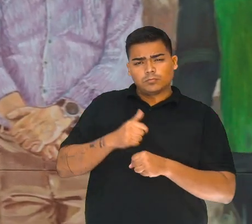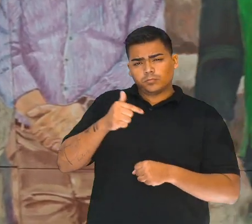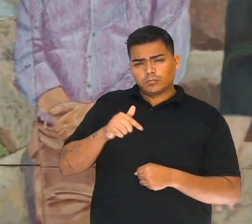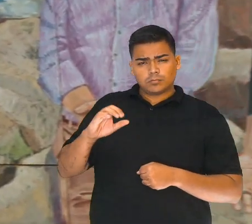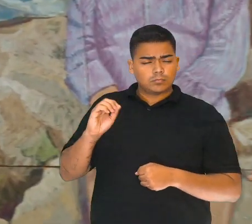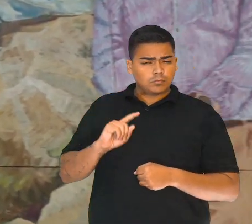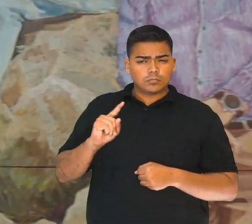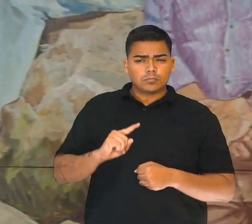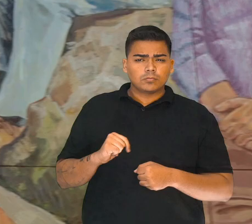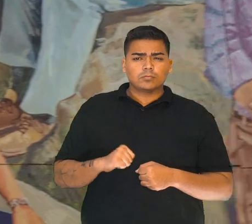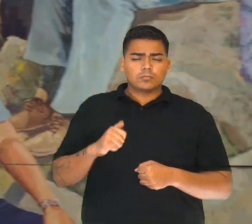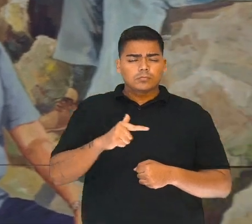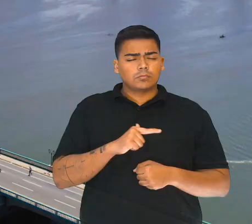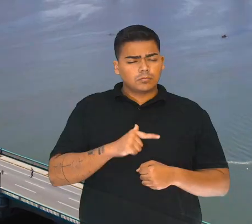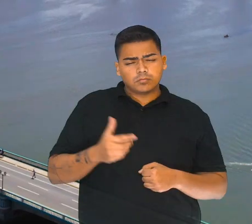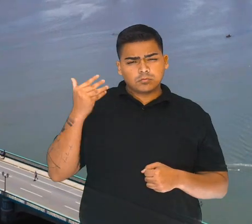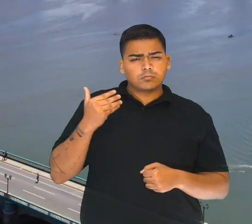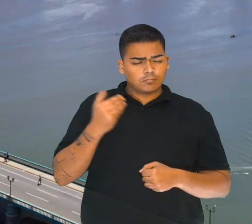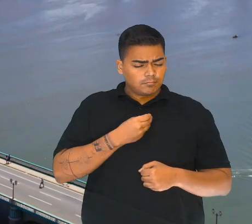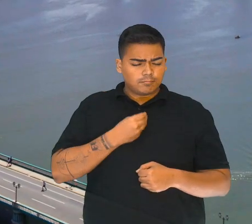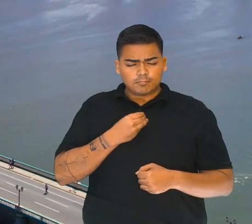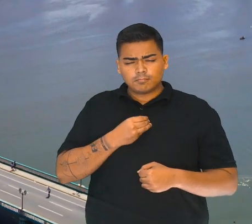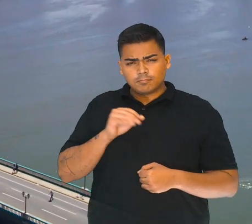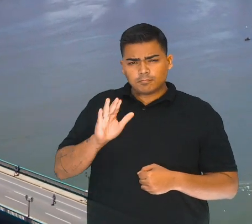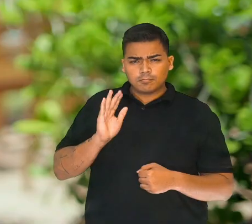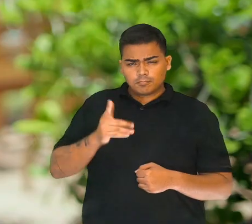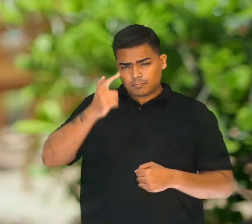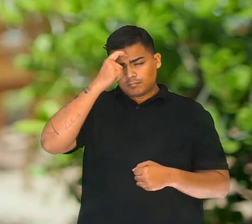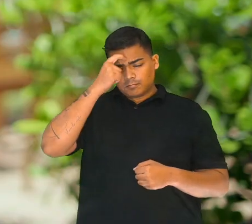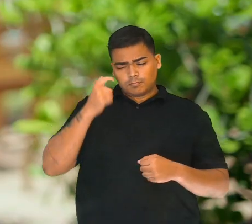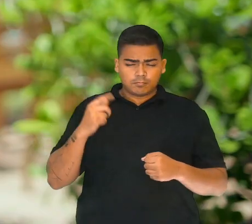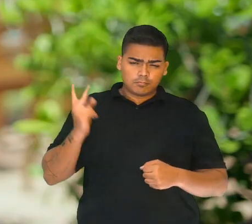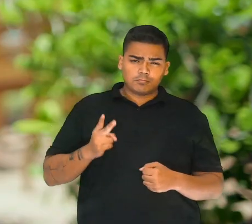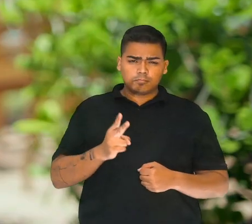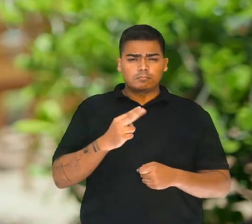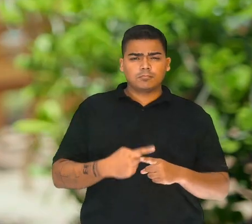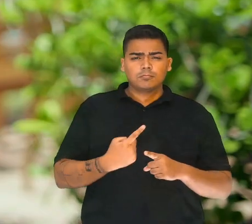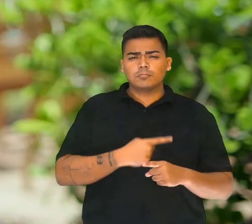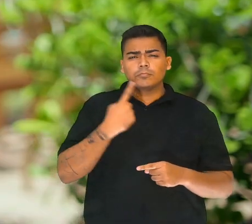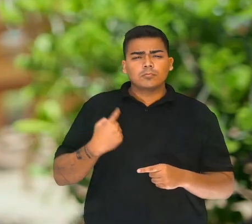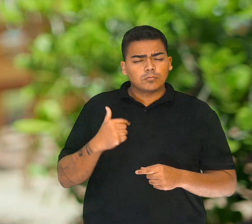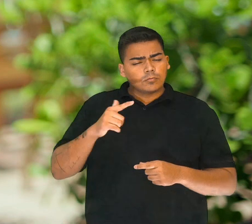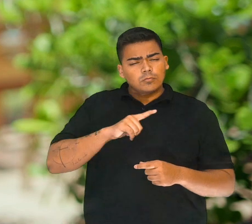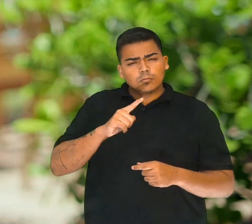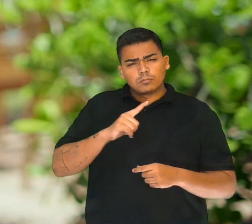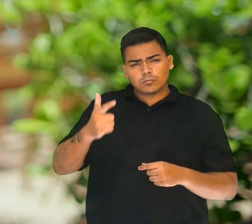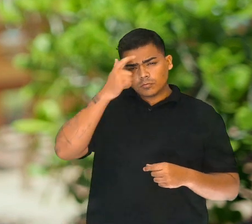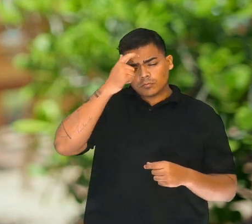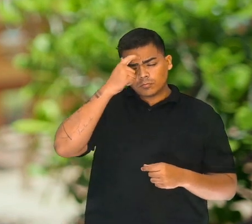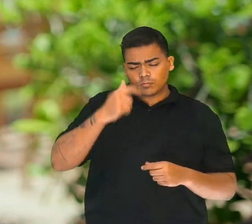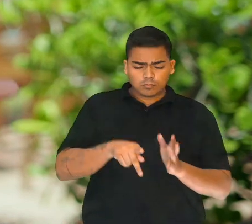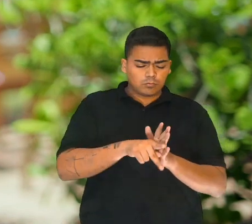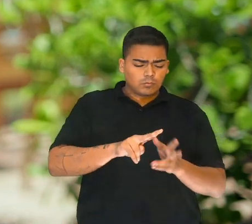80. E mudar o mundo significava para a gente continuar aqui. Porque pela qualificação que tínhamos e pela inexistência